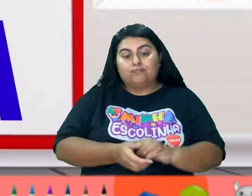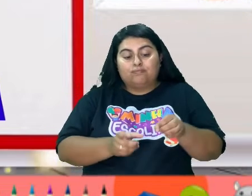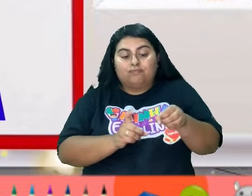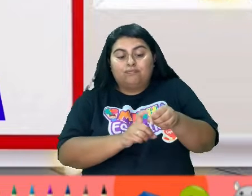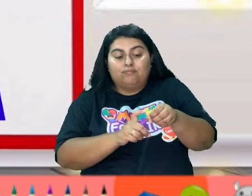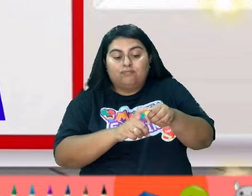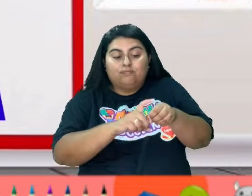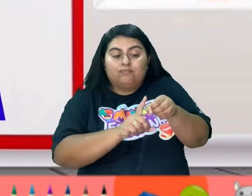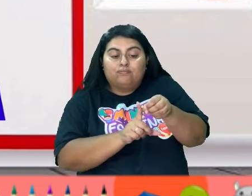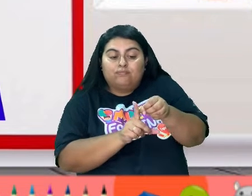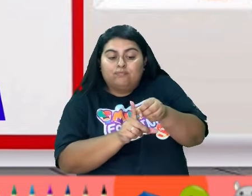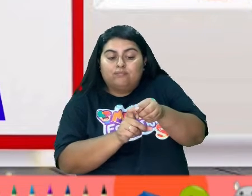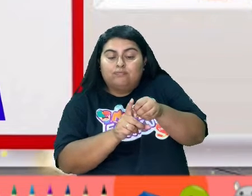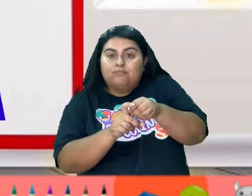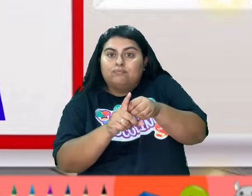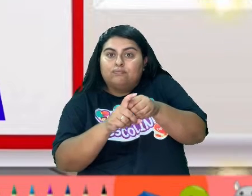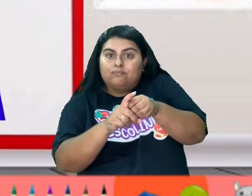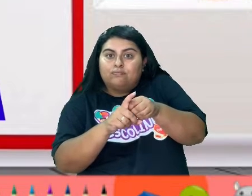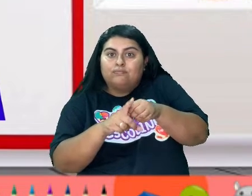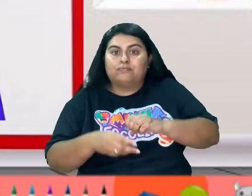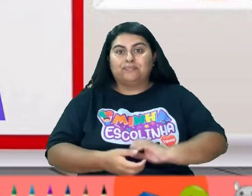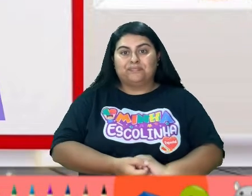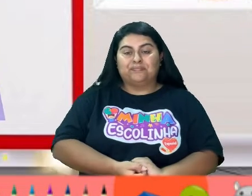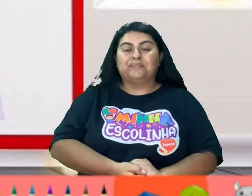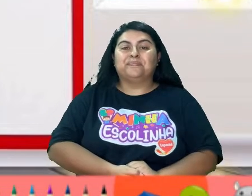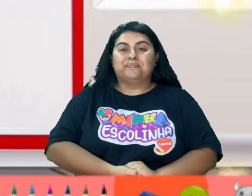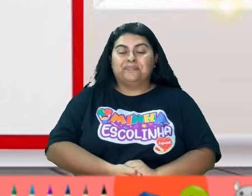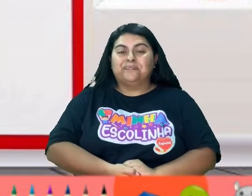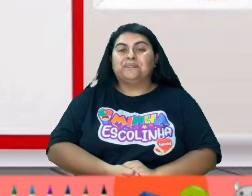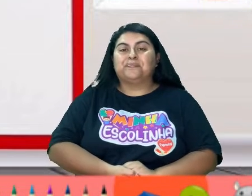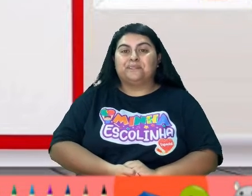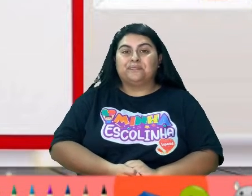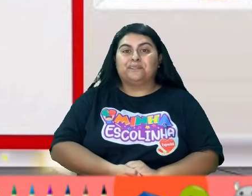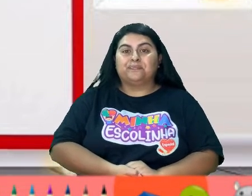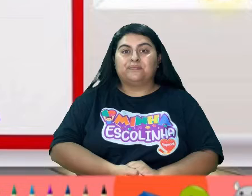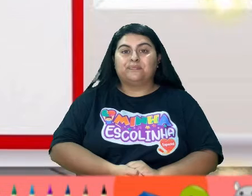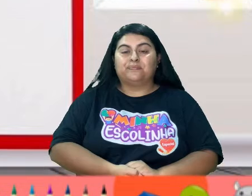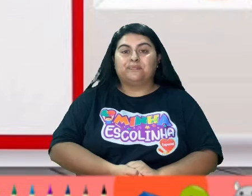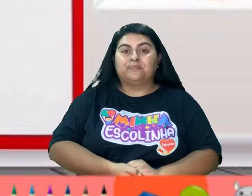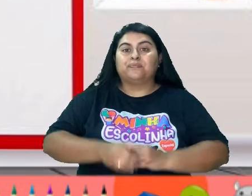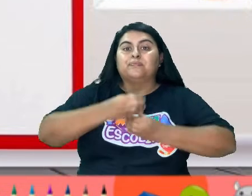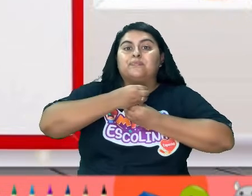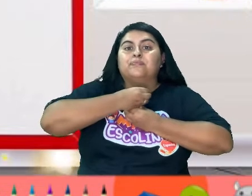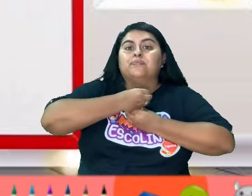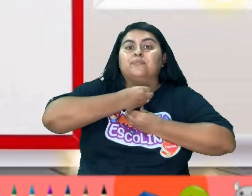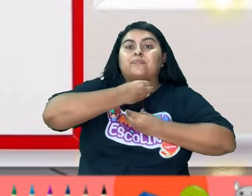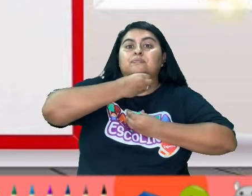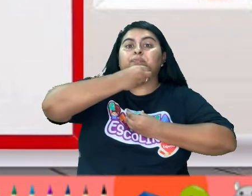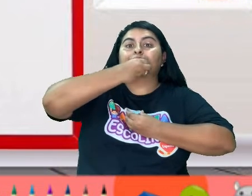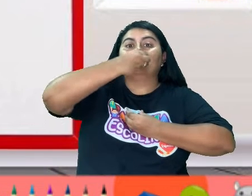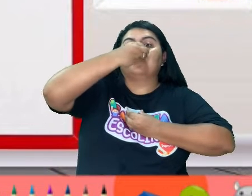Goiaba Goiaba Goiaba Goiaba Girafa